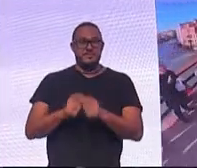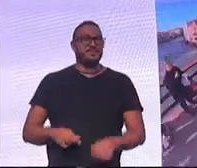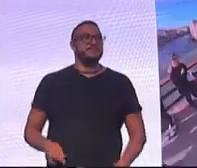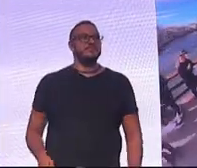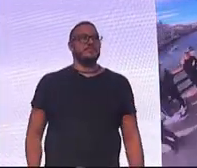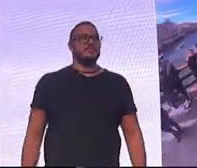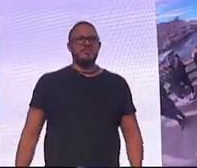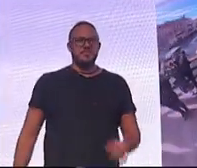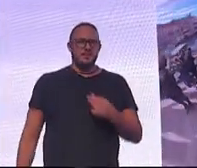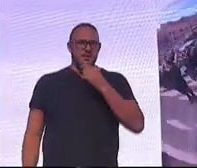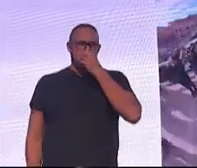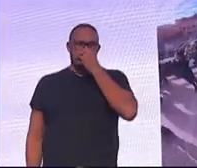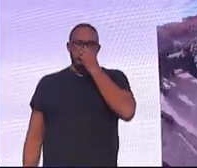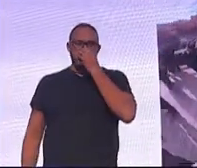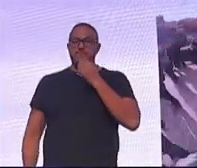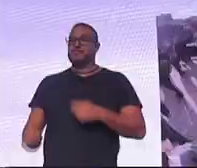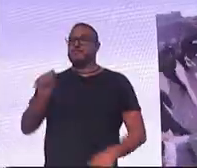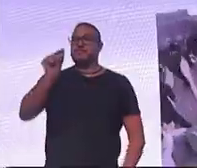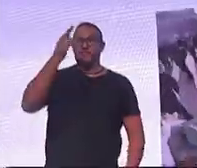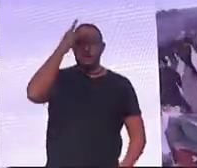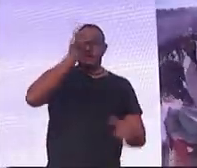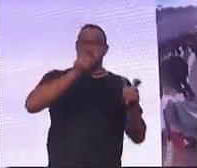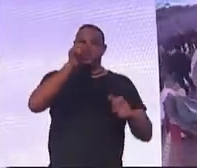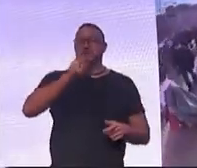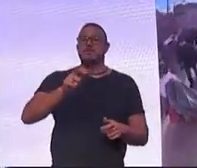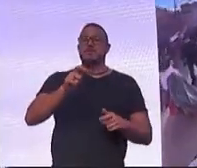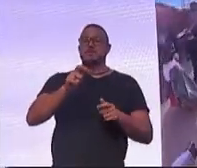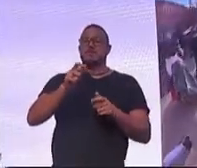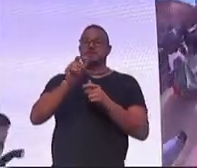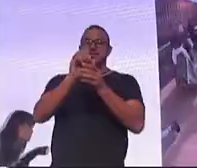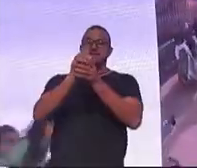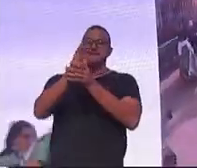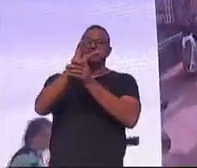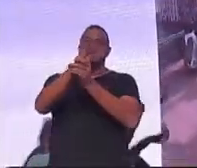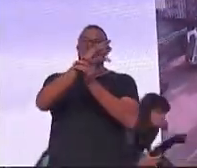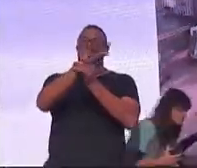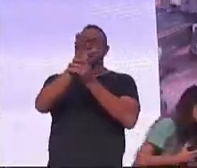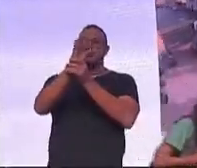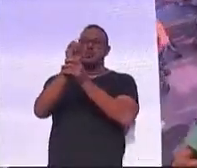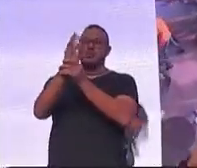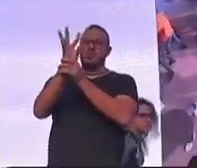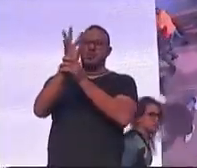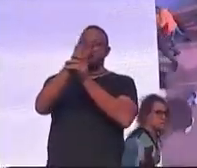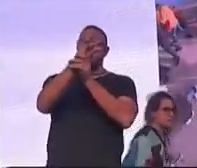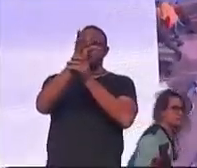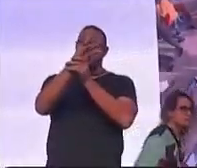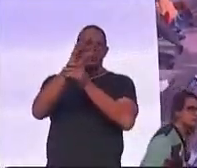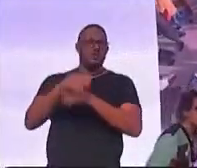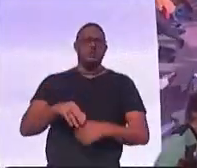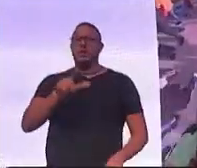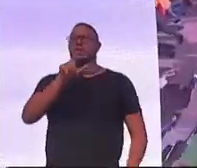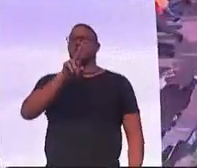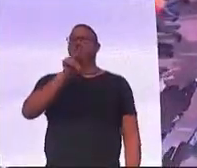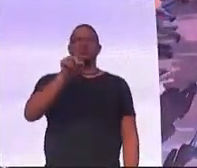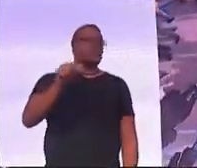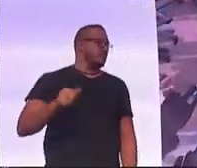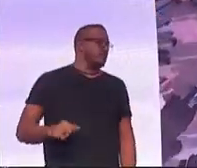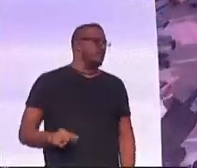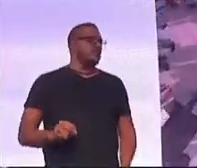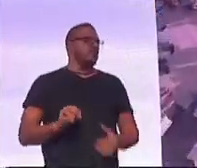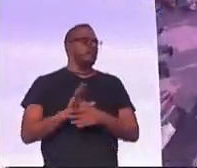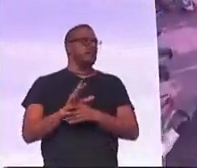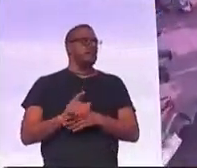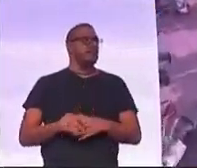aqui. E quem puder ligar a lanterna do celular, quem não sabe se tentar do celular de vocês, a maioria você pega no